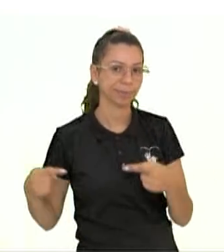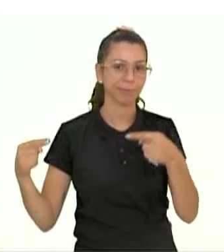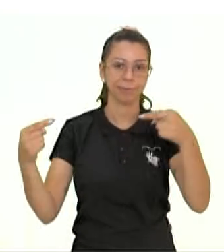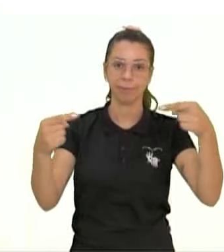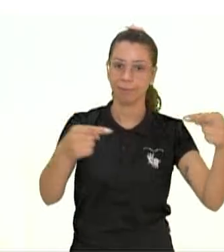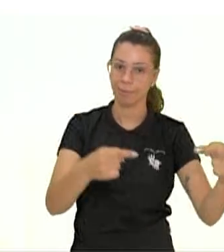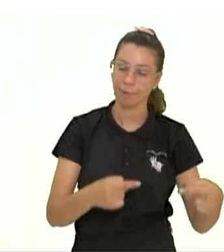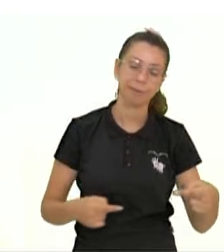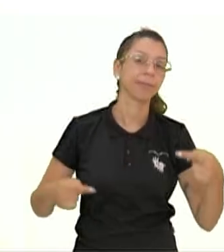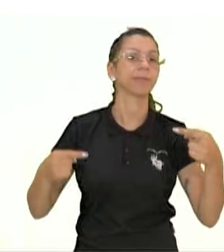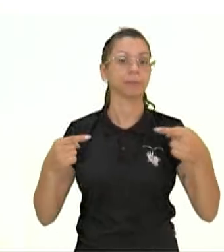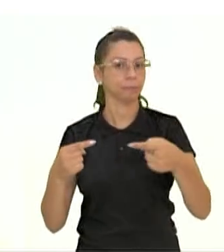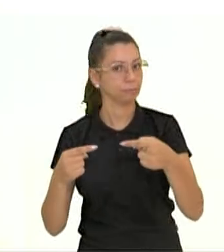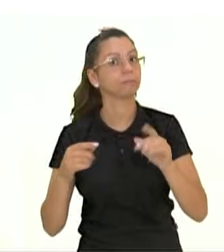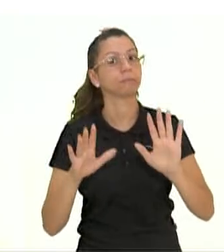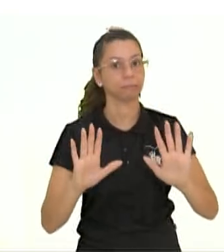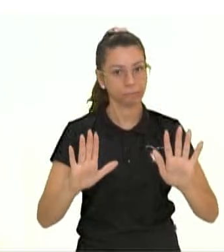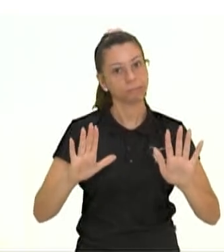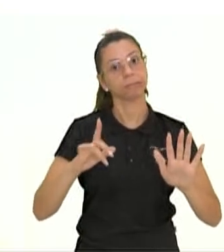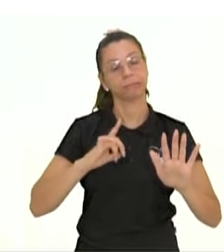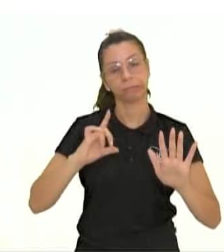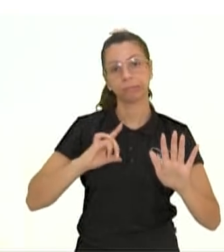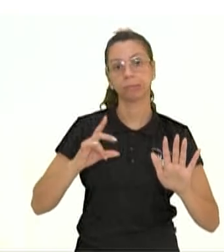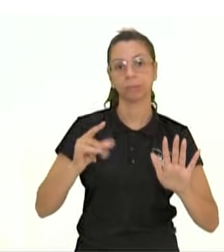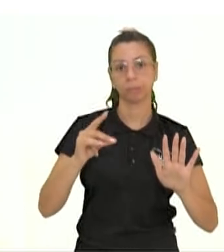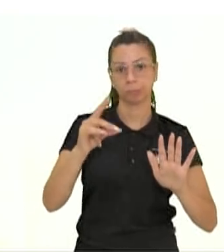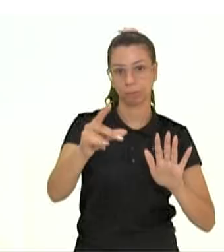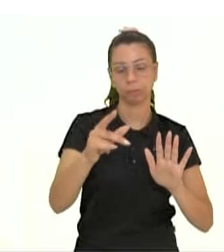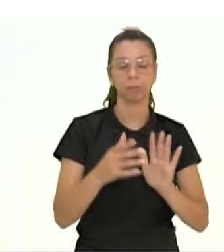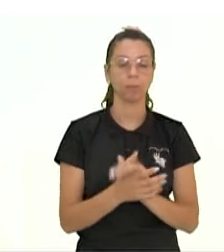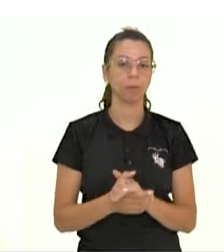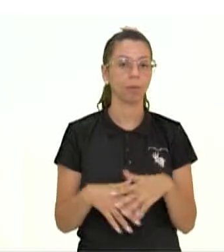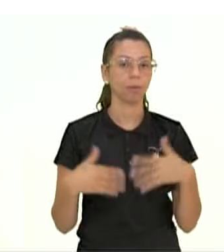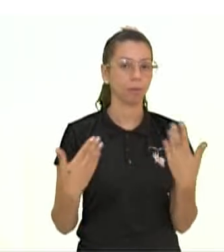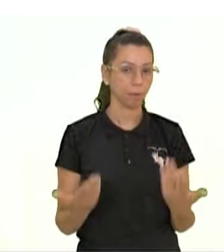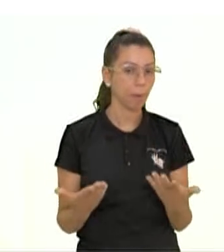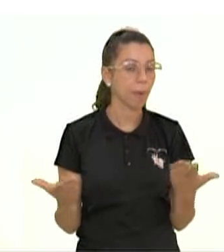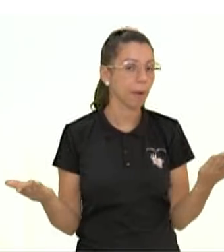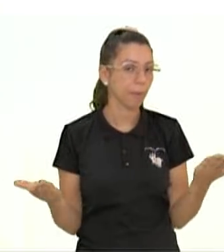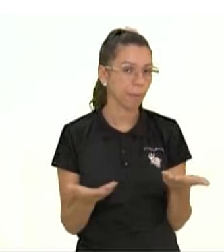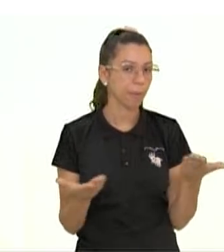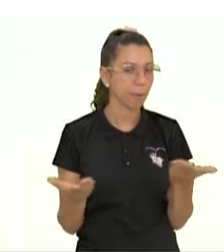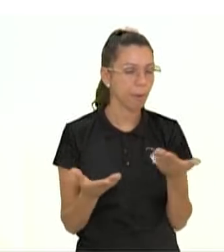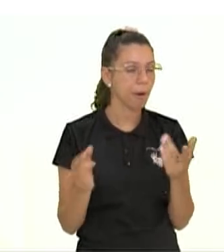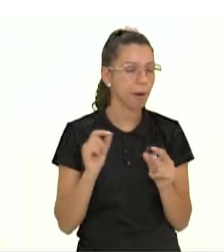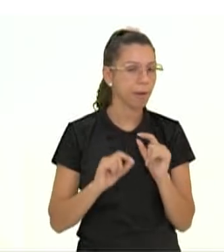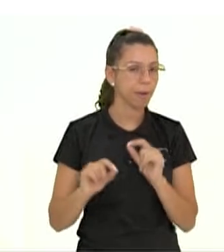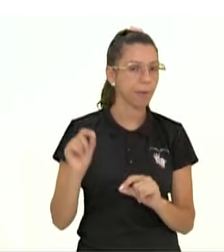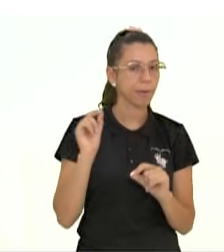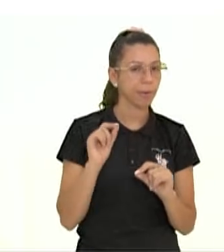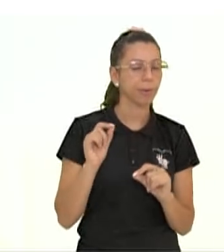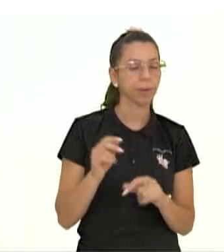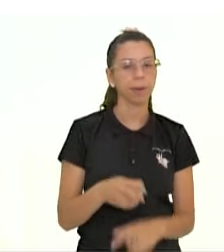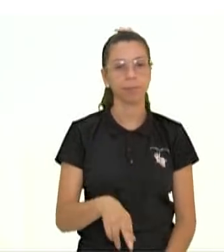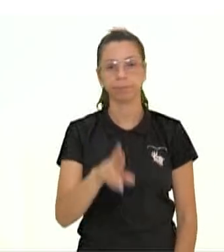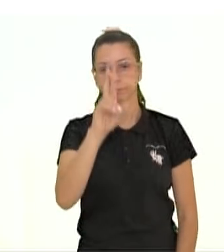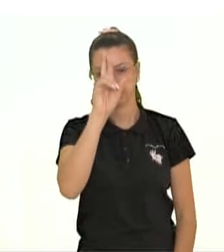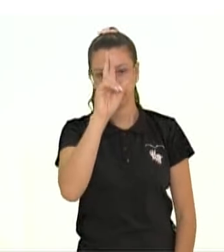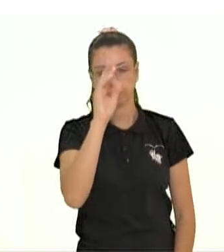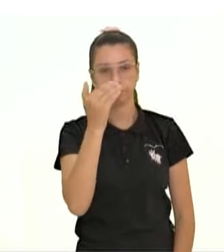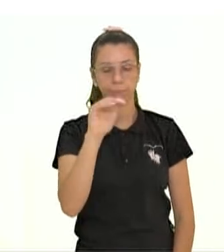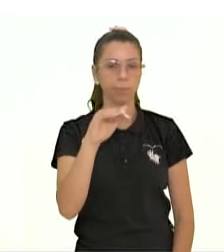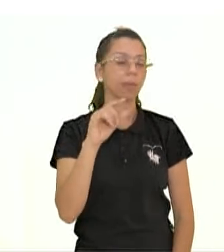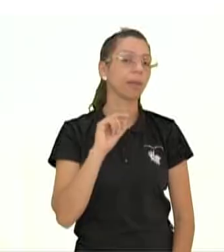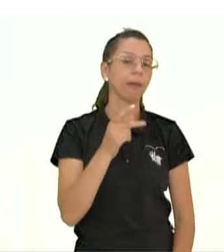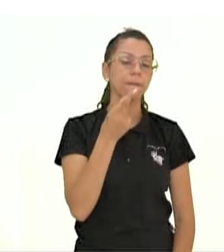nossa, que vai dar pano para manga, como diriam os mais antigos. Enfim, se coloca que, na verdade, o que é meio-dia,